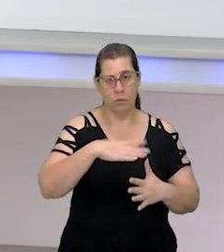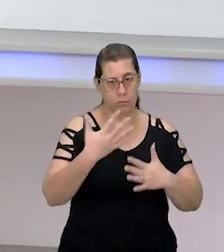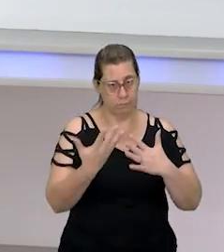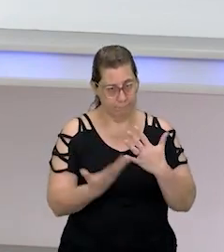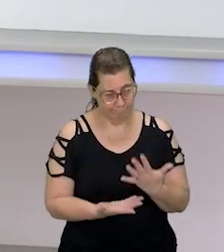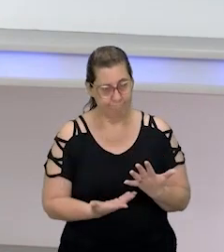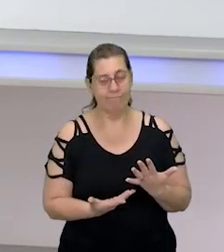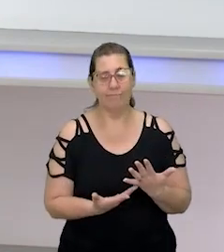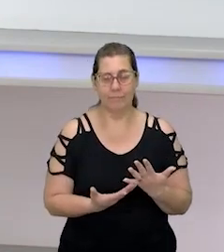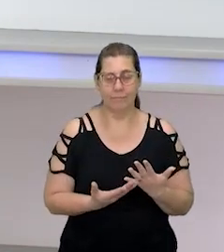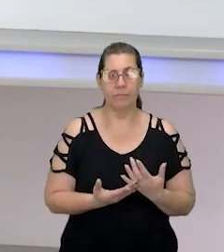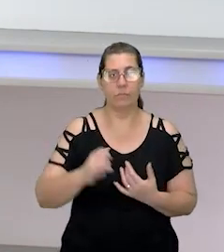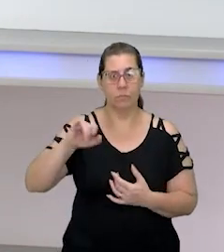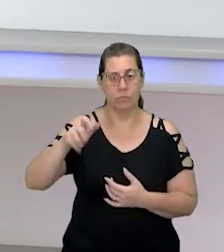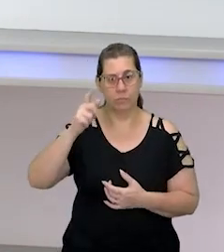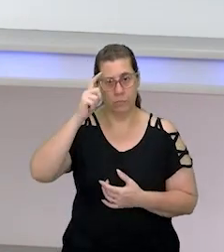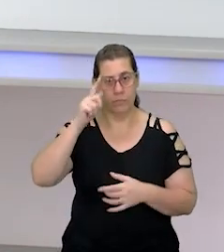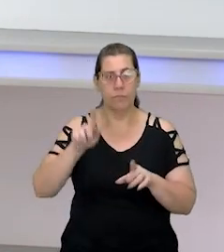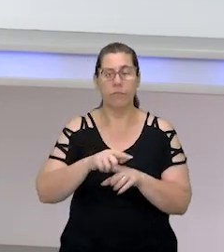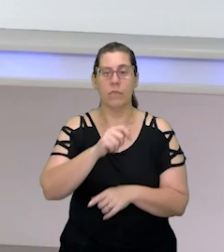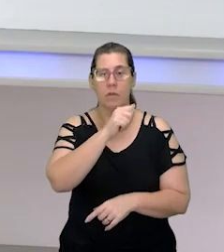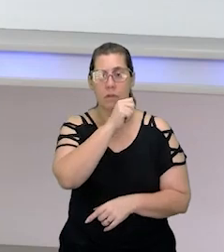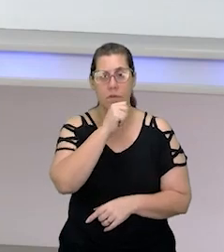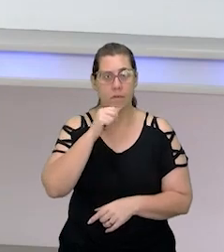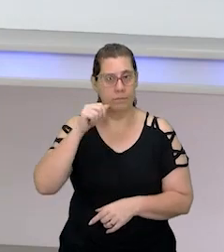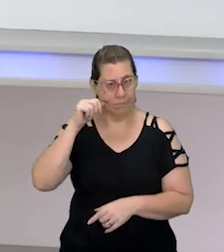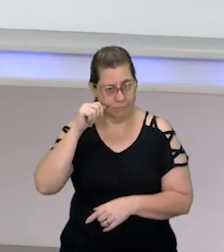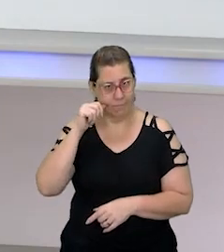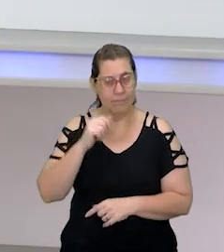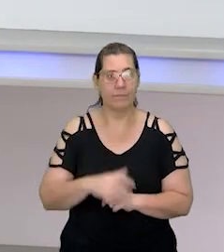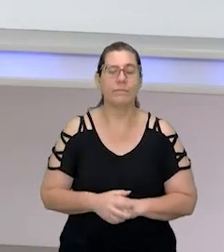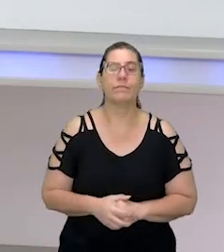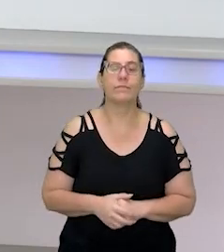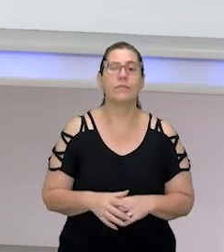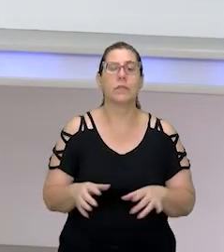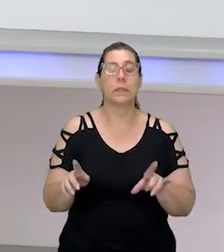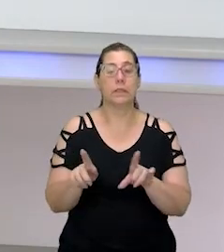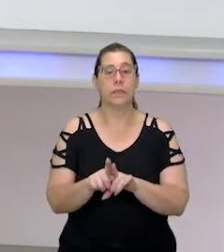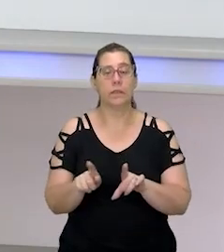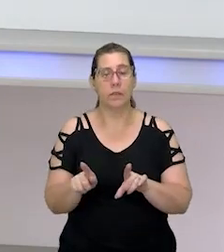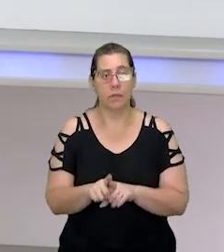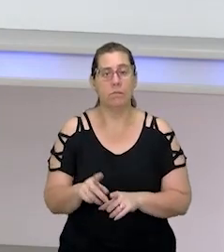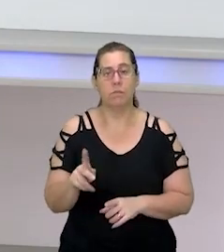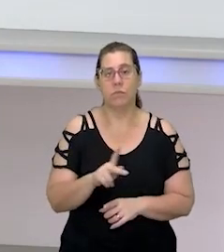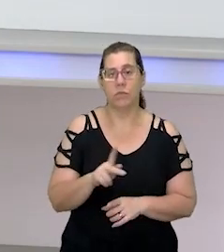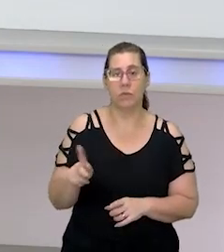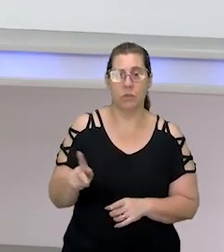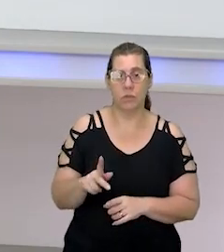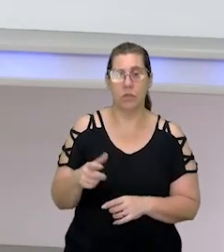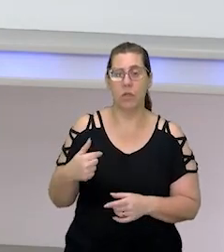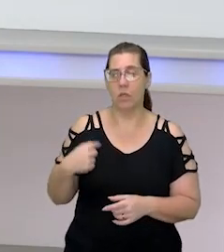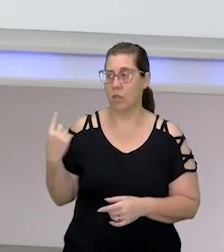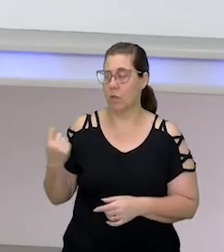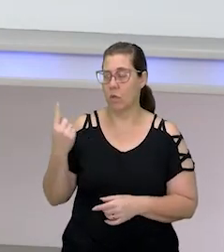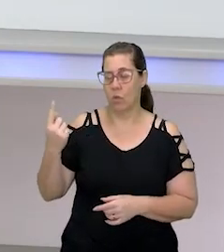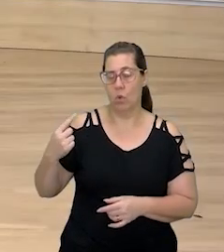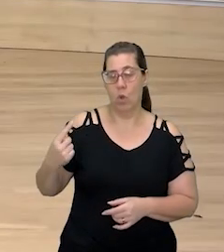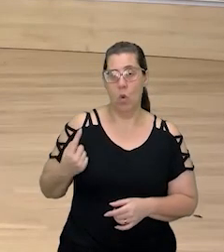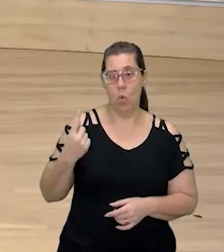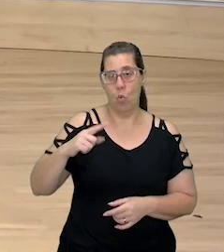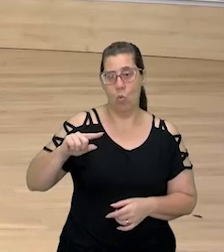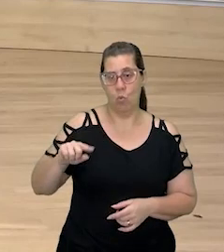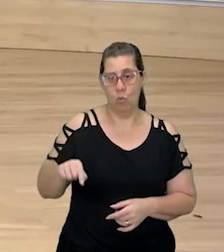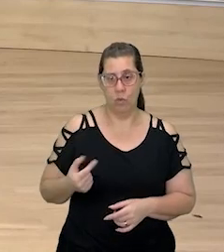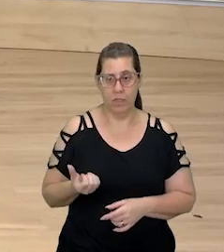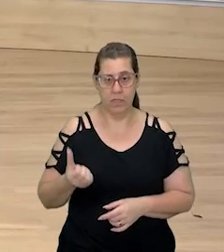de Libras, a Janaína e daqui a pouquinho a Bianca aí também. Professor Washington, eu tenho 1,68m,